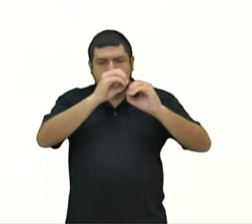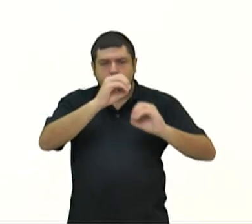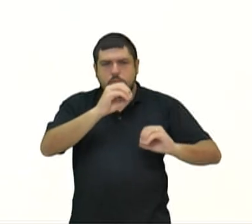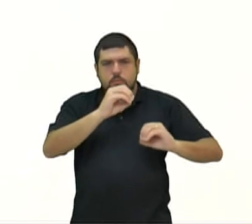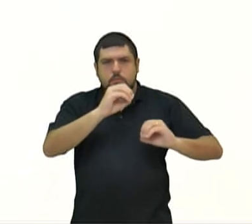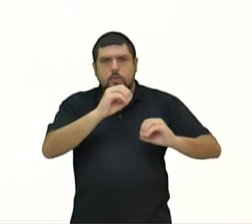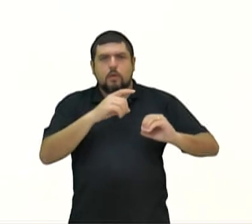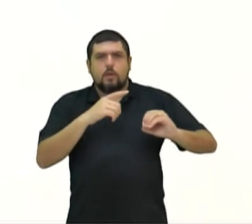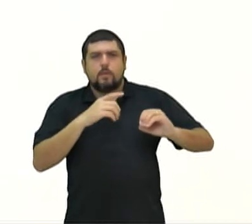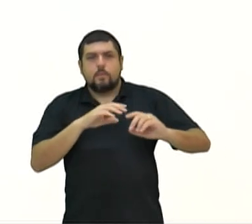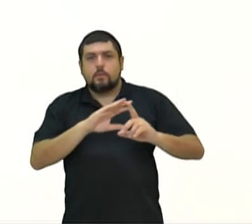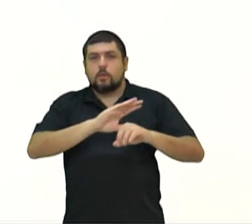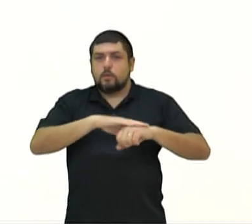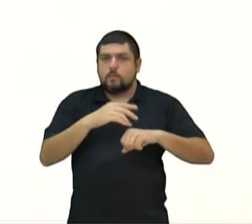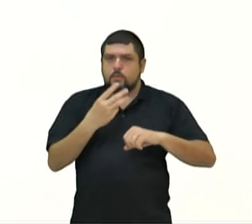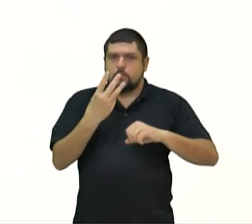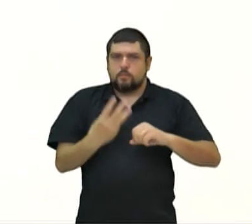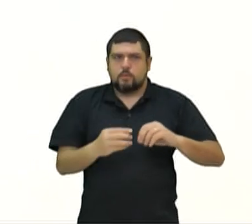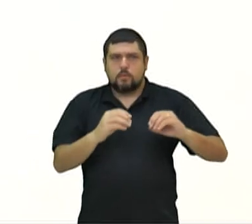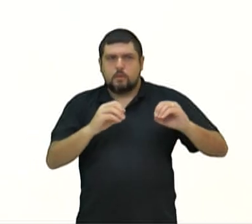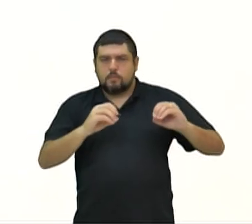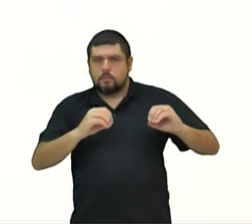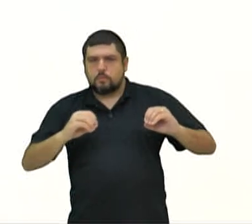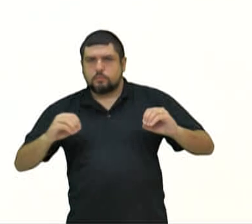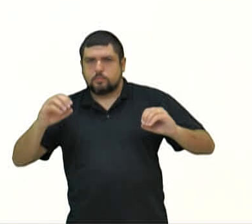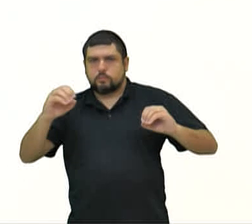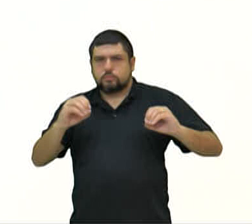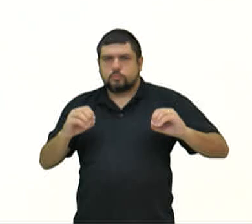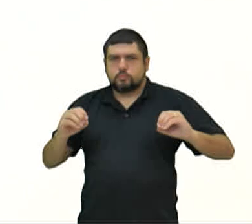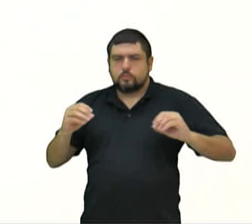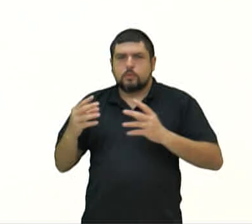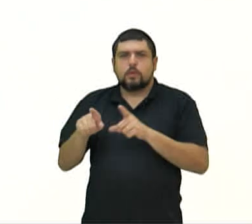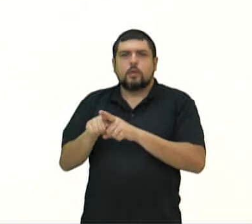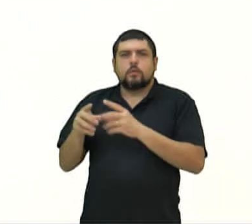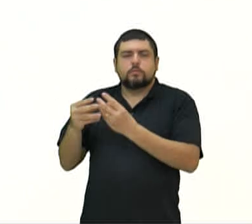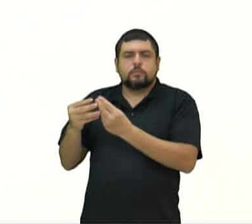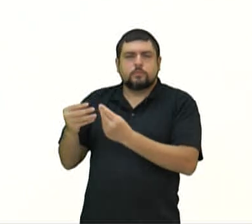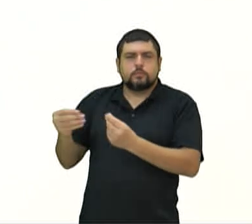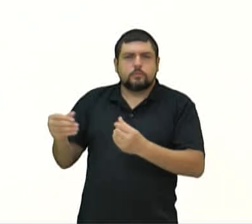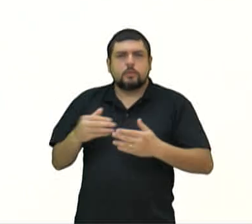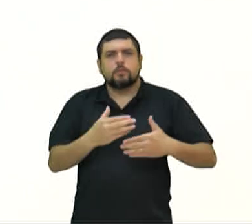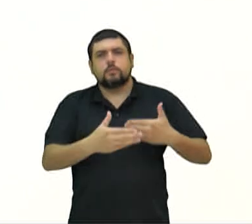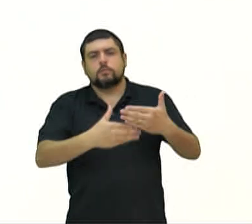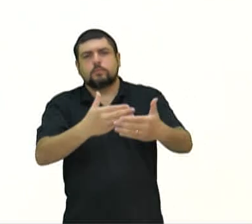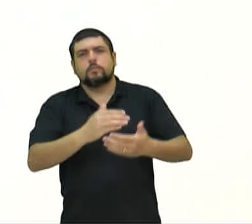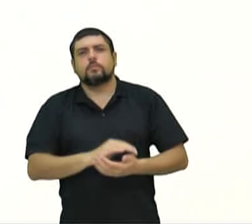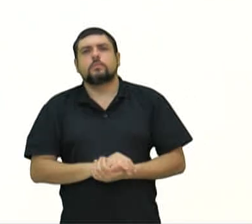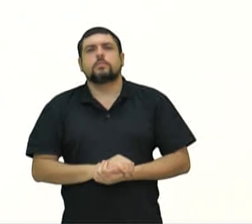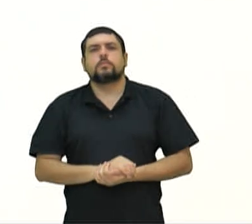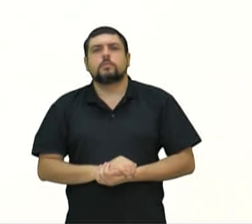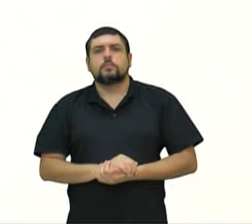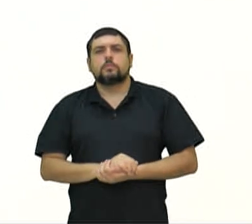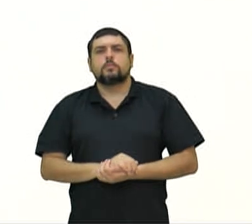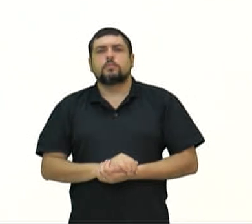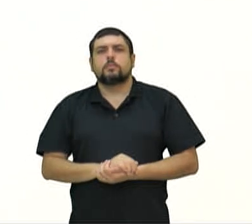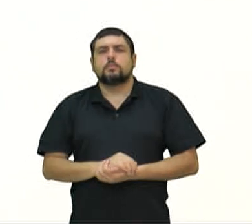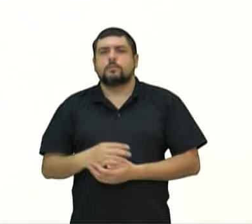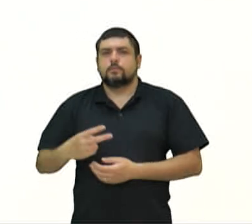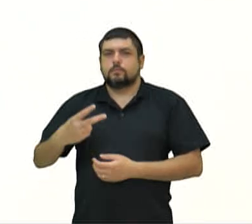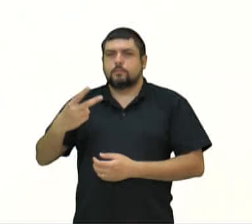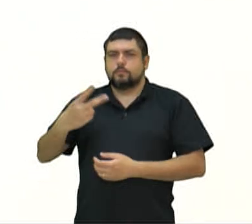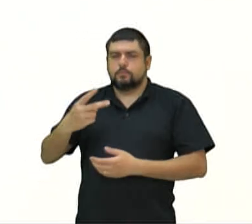mais 3 glóbulos polares que também vão se dissolver e aí o processo continua ali. Muito bem, um segundo